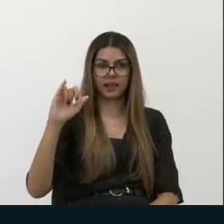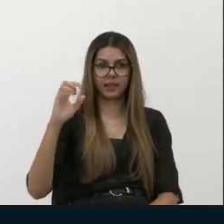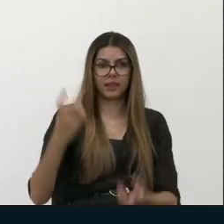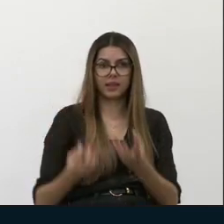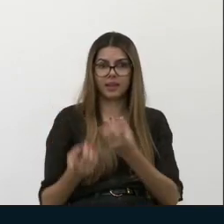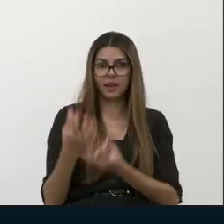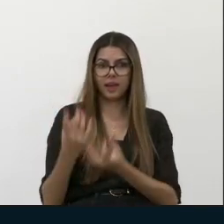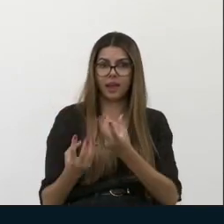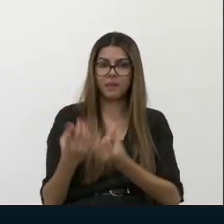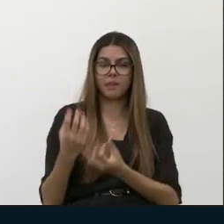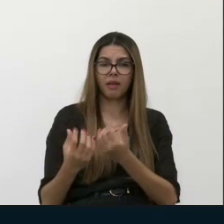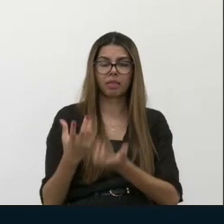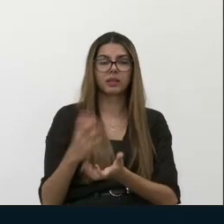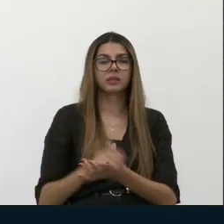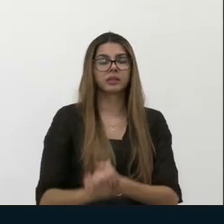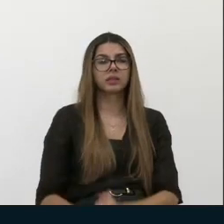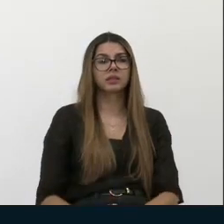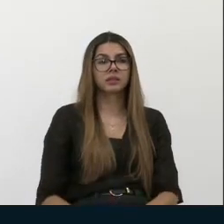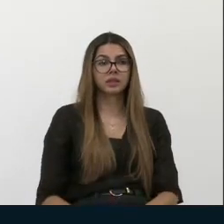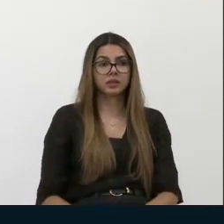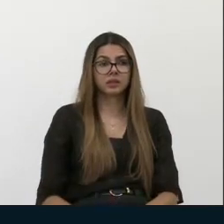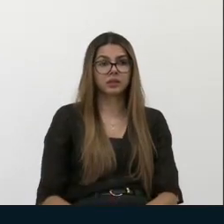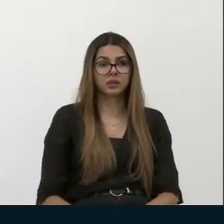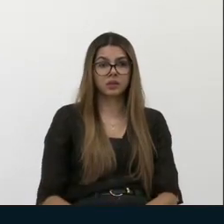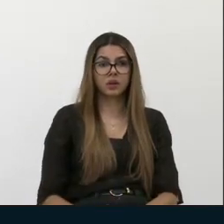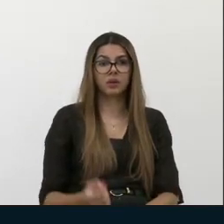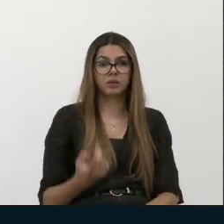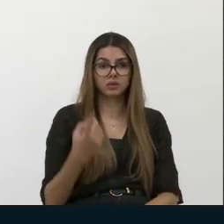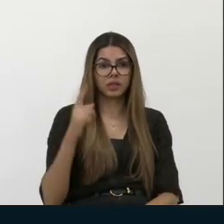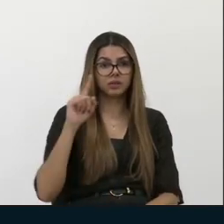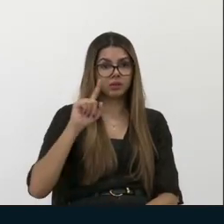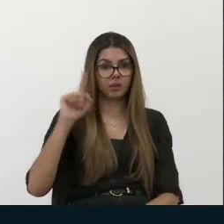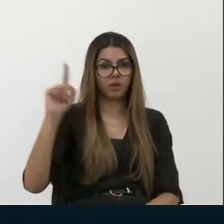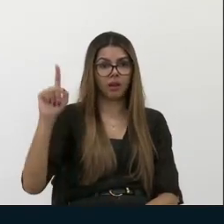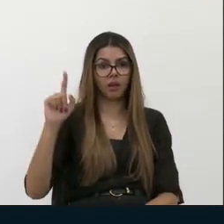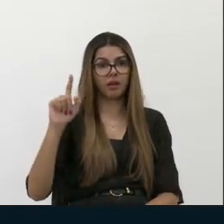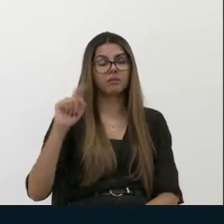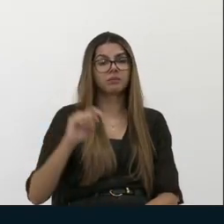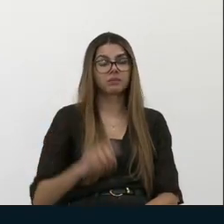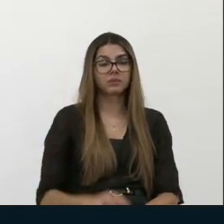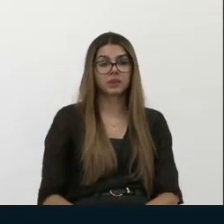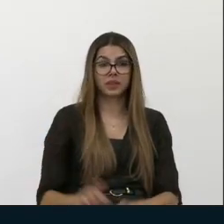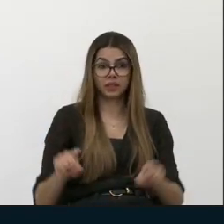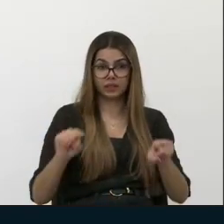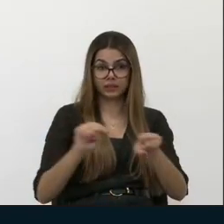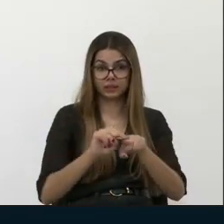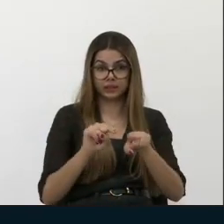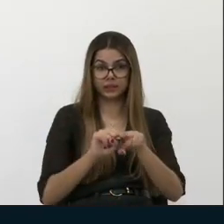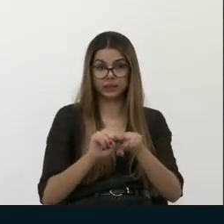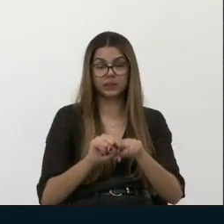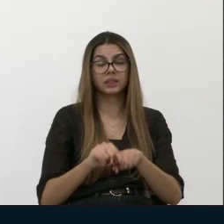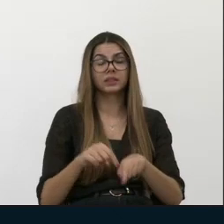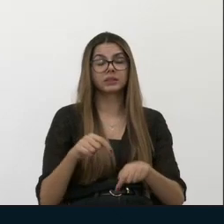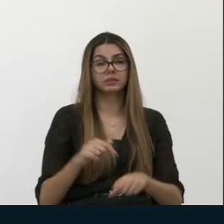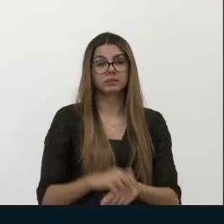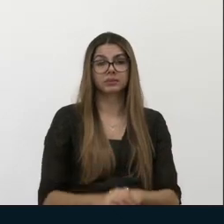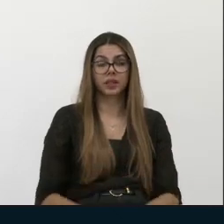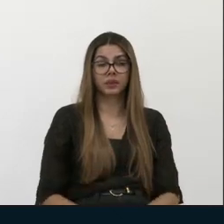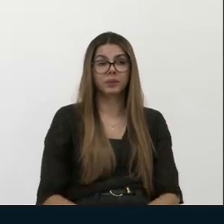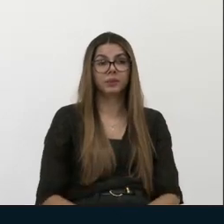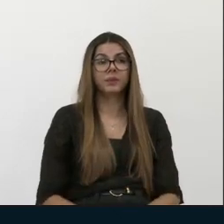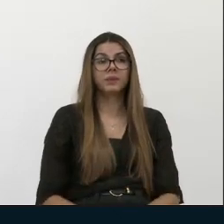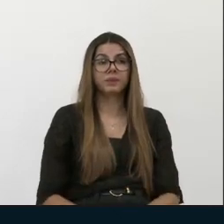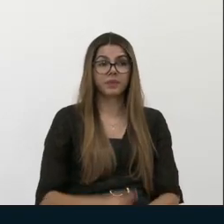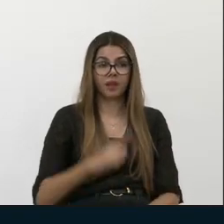vestígios. E isso ocorreu no Espírito Santo, mas aqui também nós temos casos que